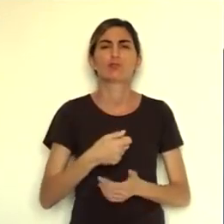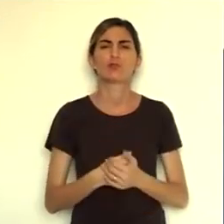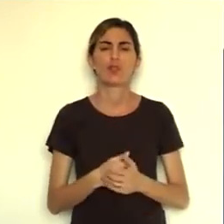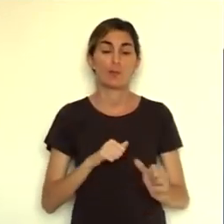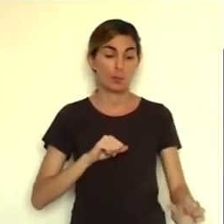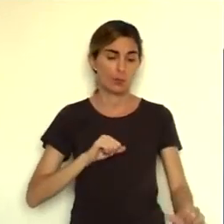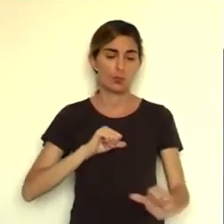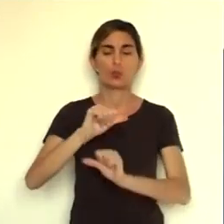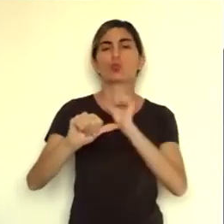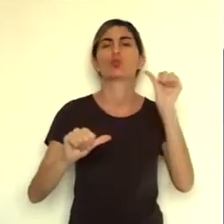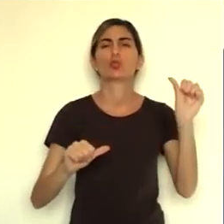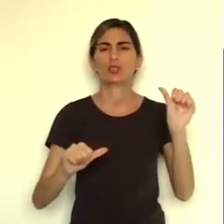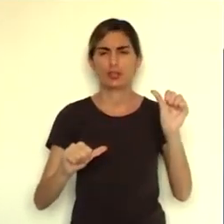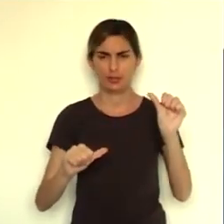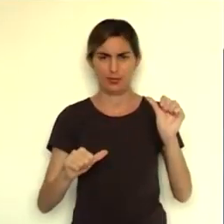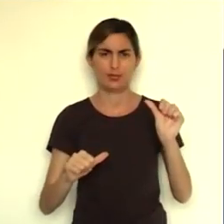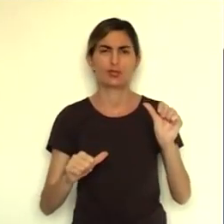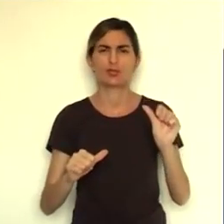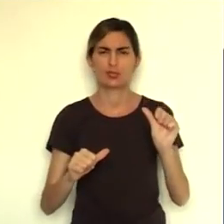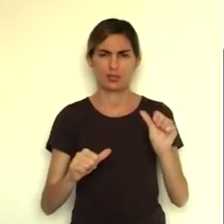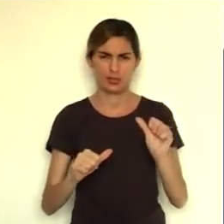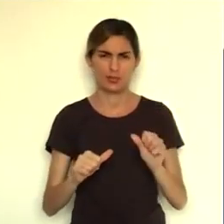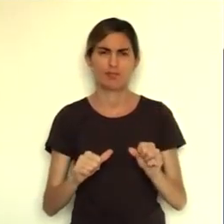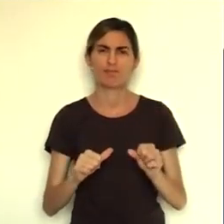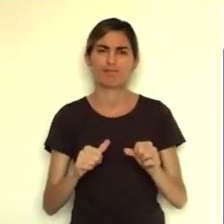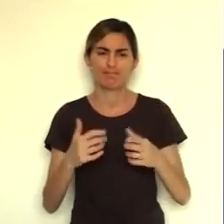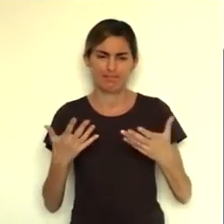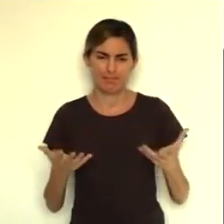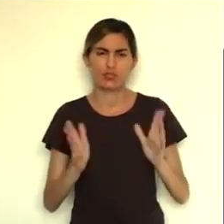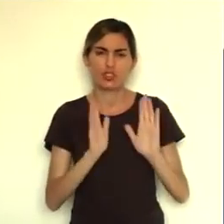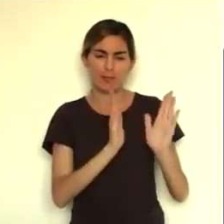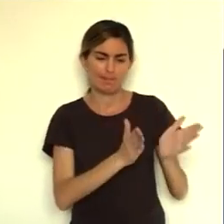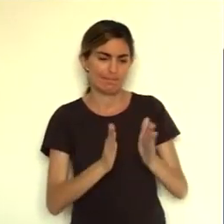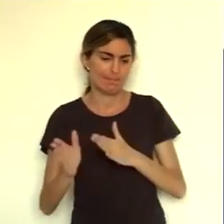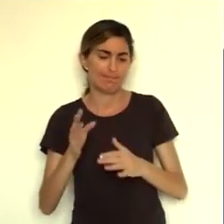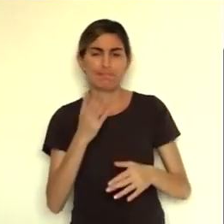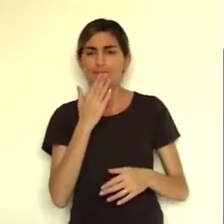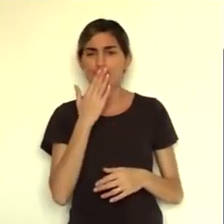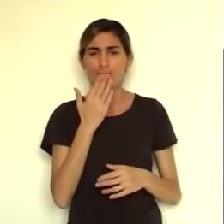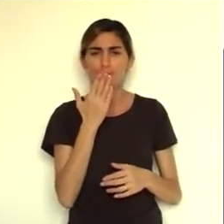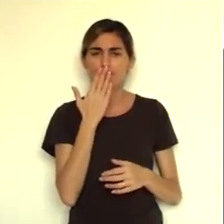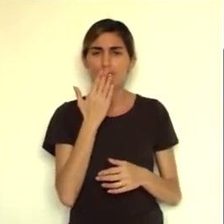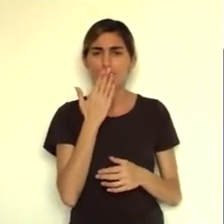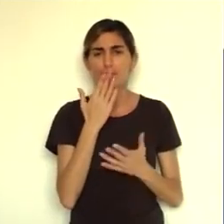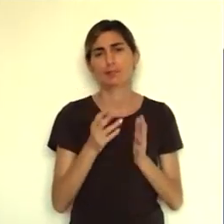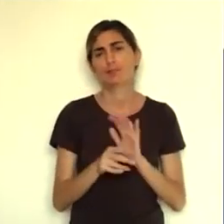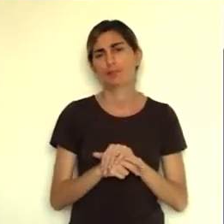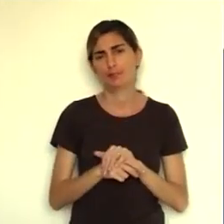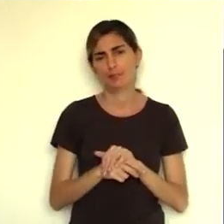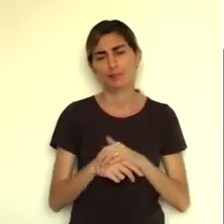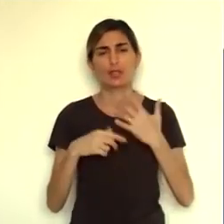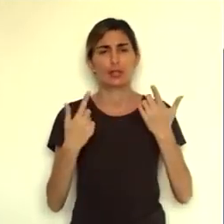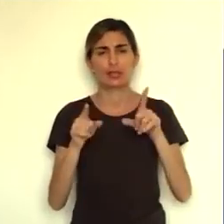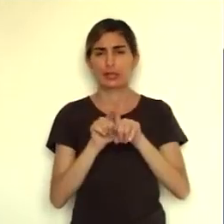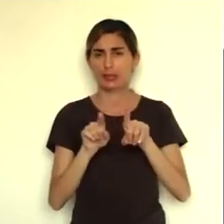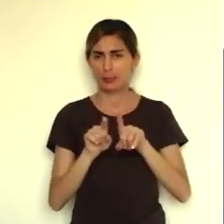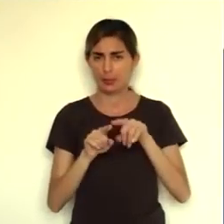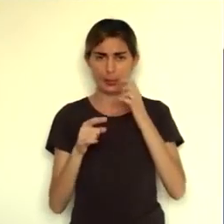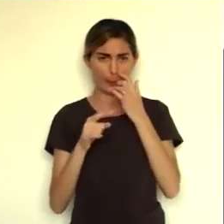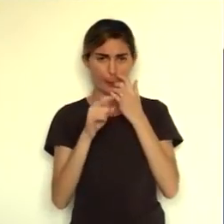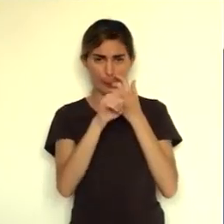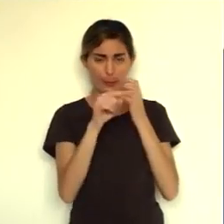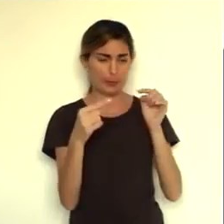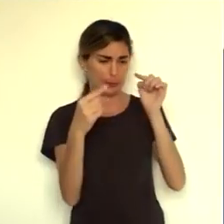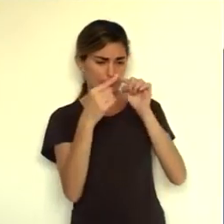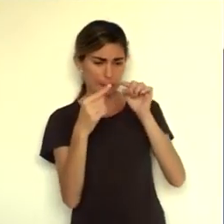vai alterar uma dinâmica que estava bem estabelecida do ponto de vista do nativo. E ele também vai